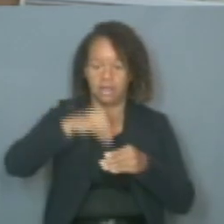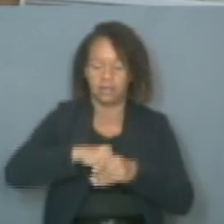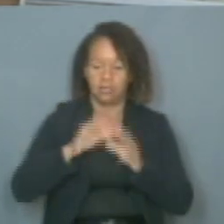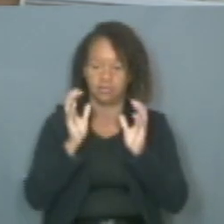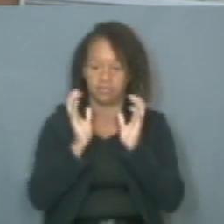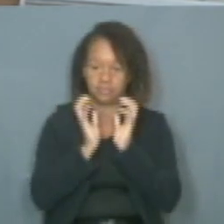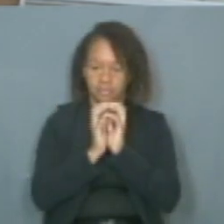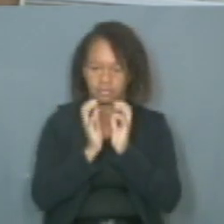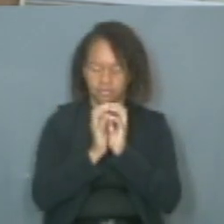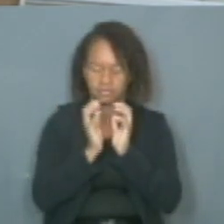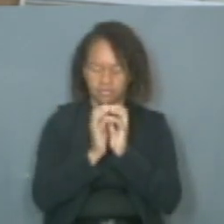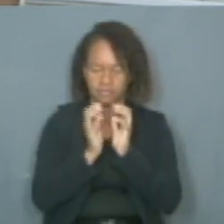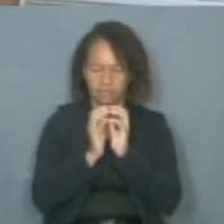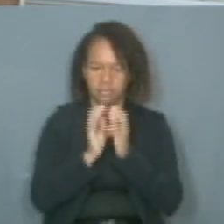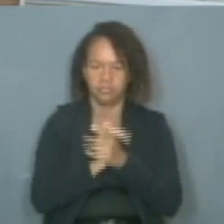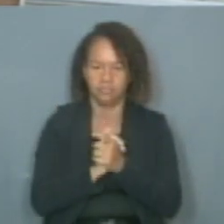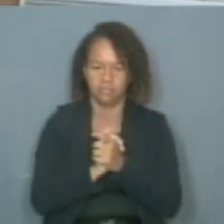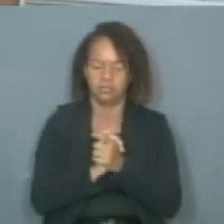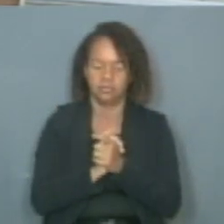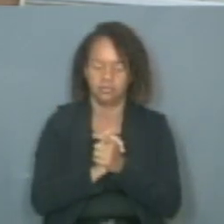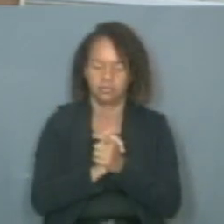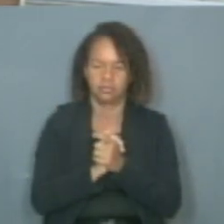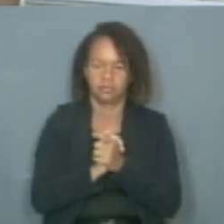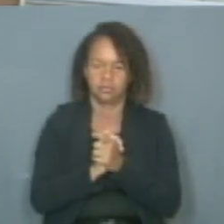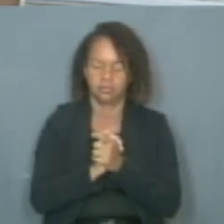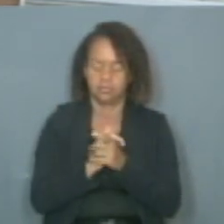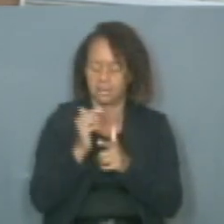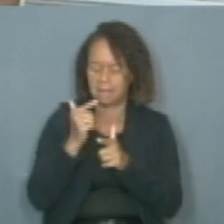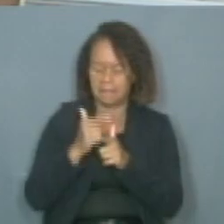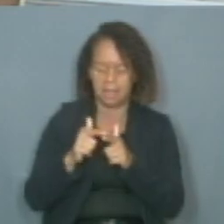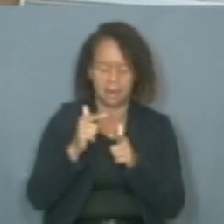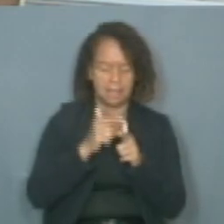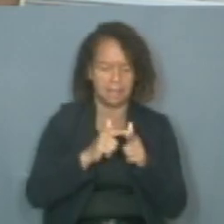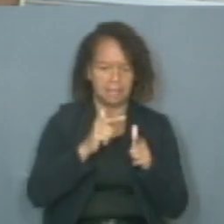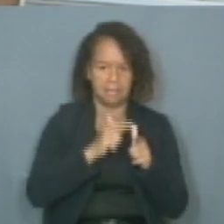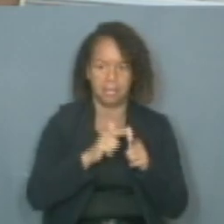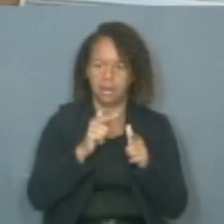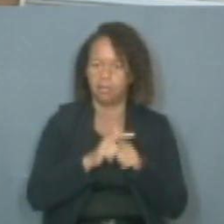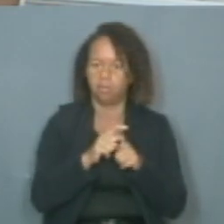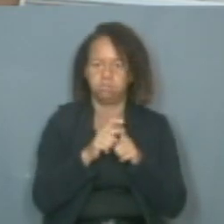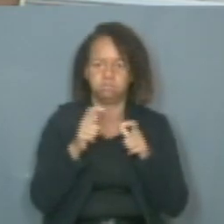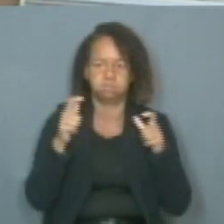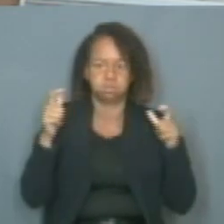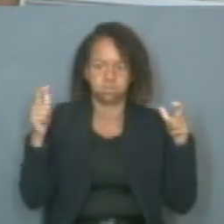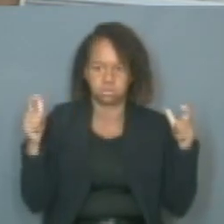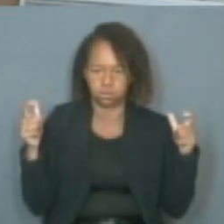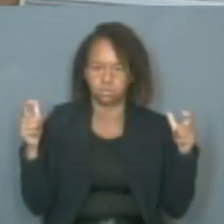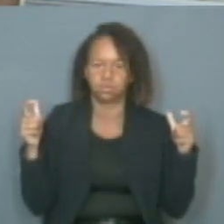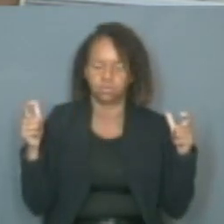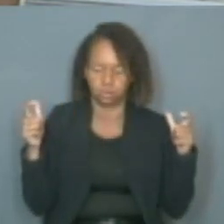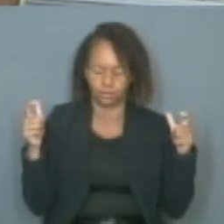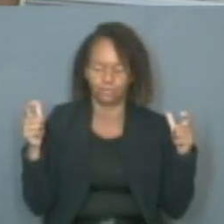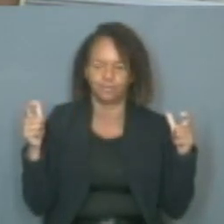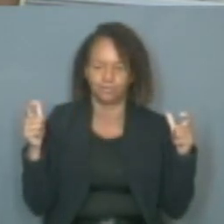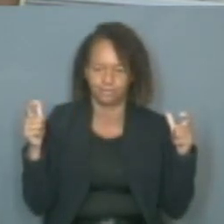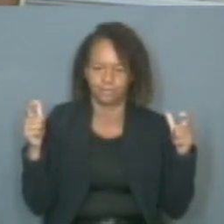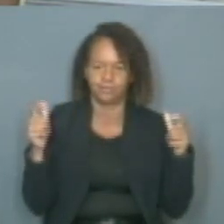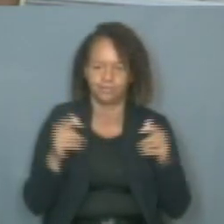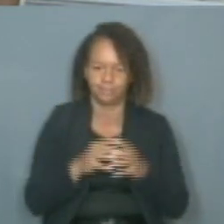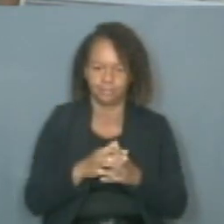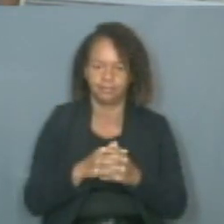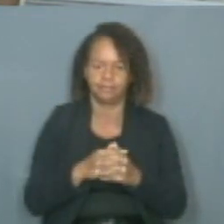do Recife, vereador Tadeu Calheiros, um problema gigantesco, que é